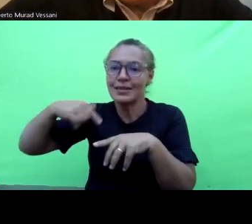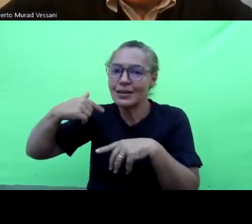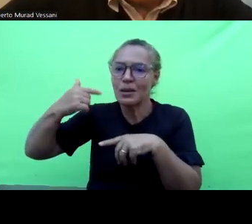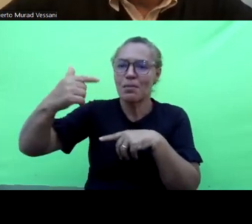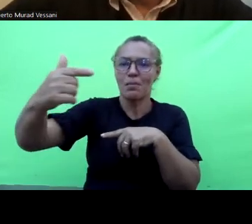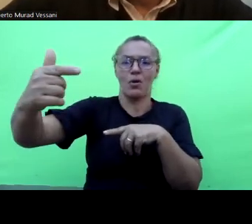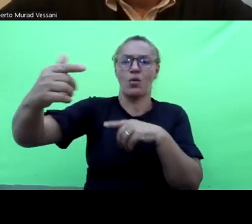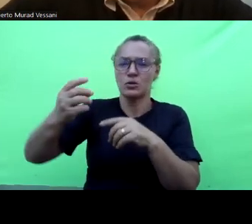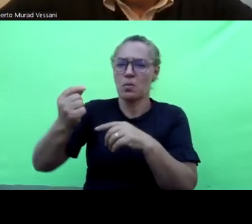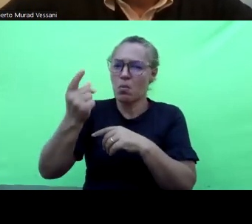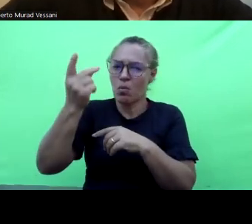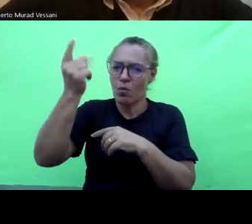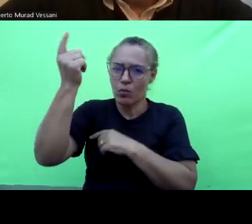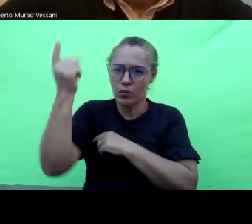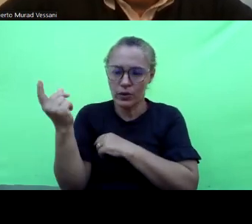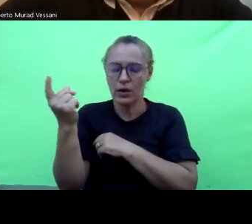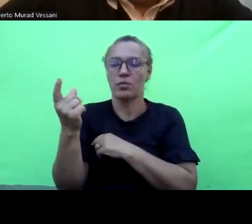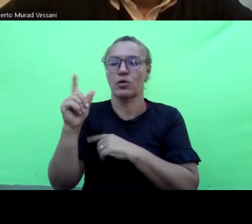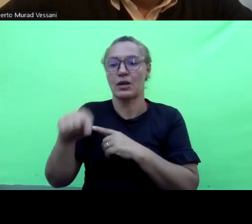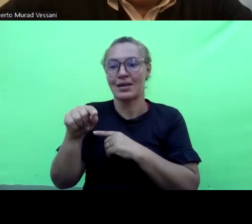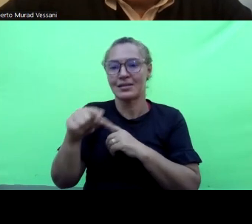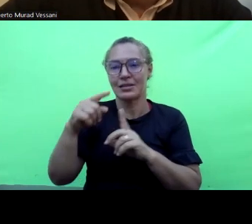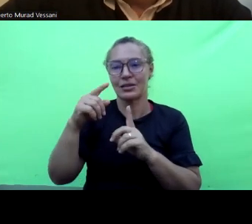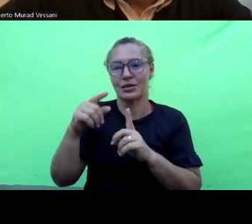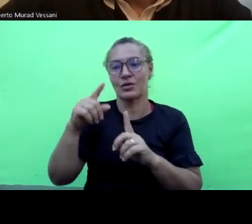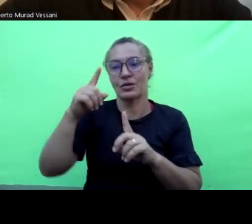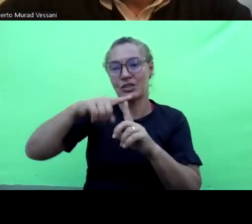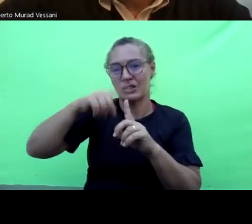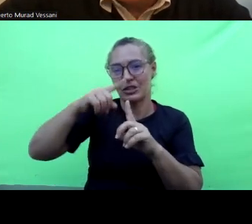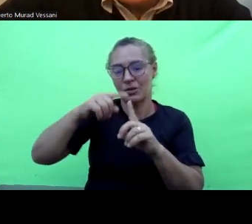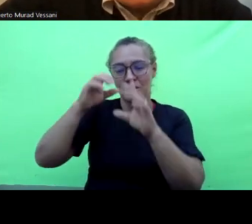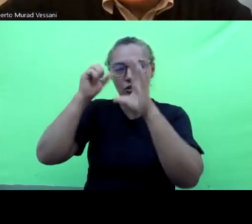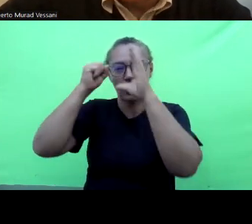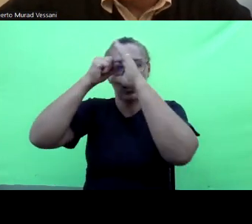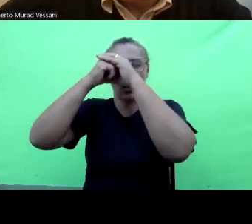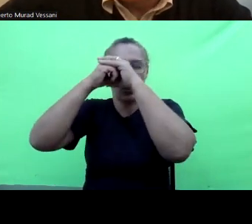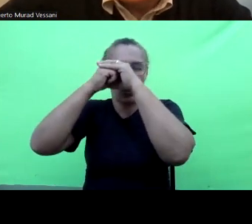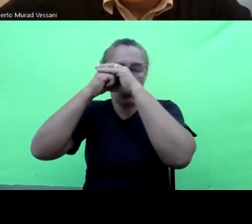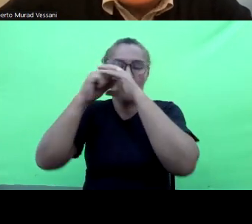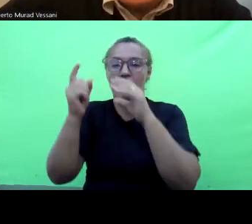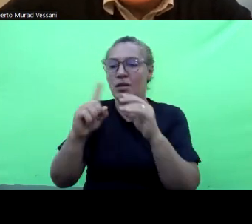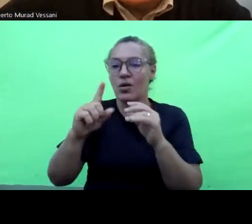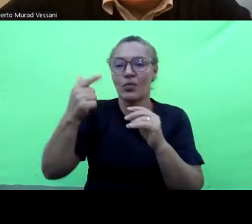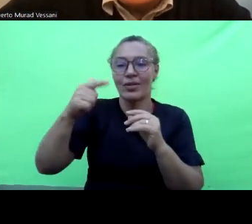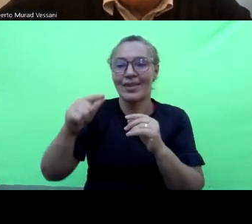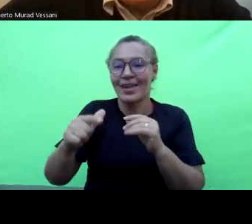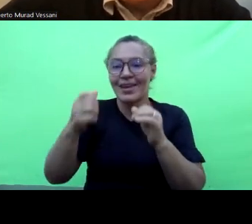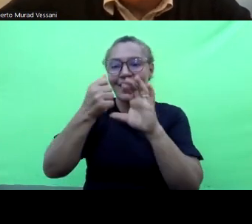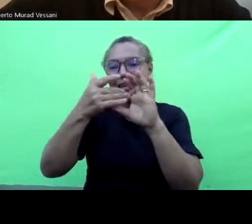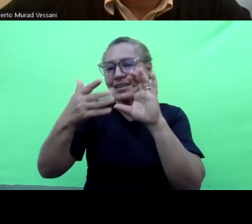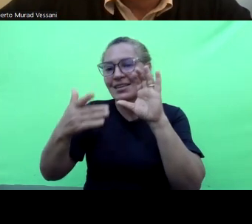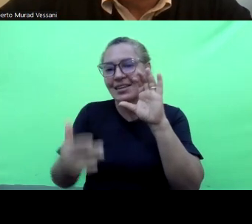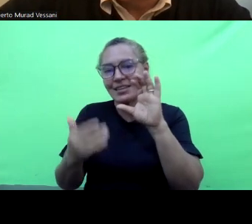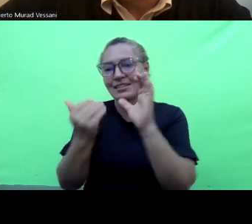desse tipo de glaucoma, que é o mais comum, é porque ele não apresenta sintomas nas fases iniciais, né?